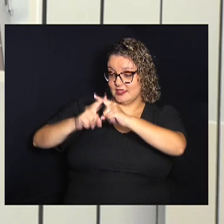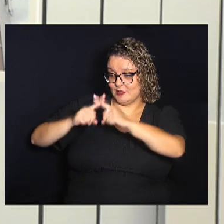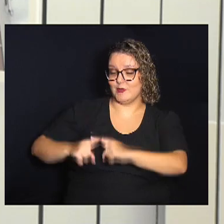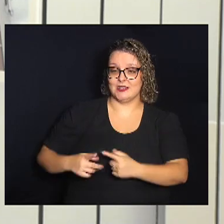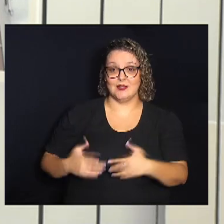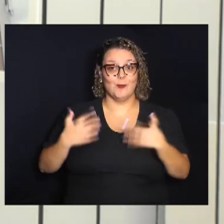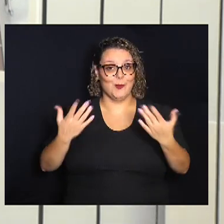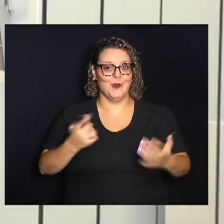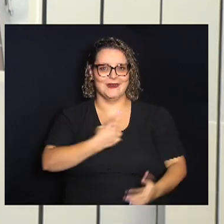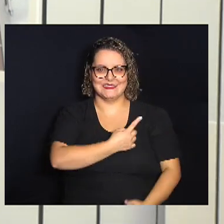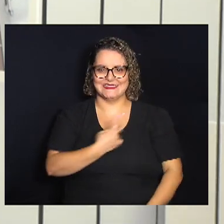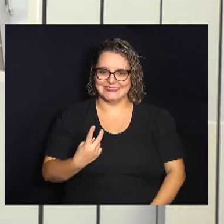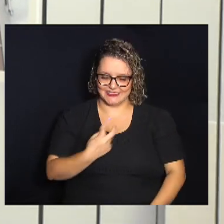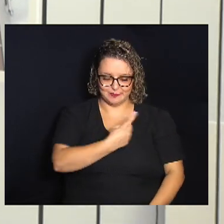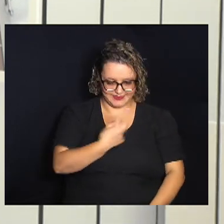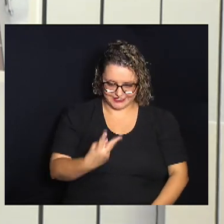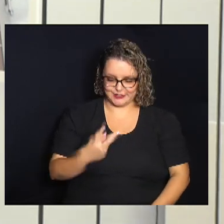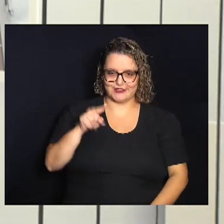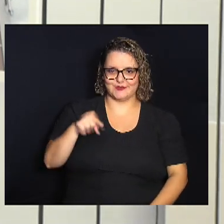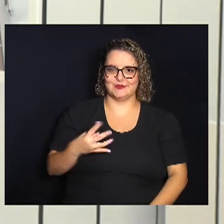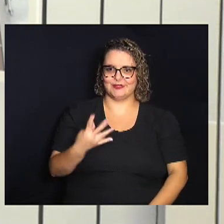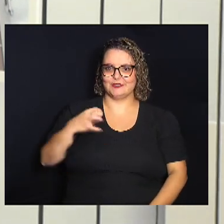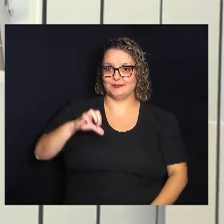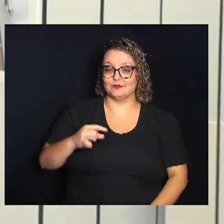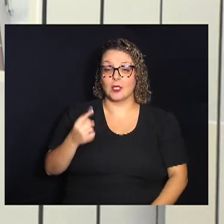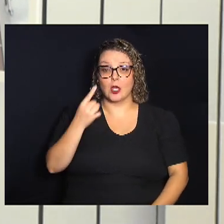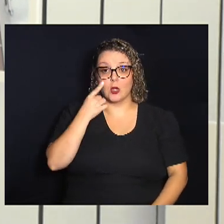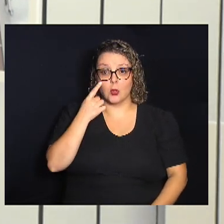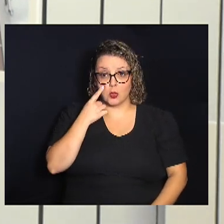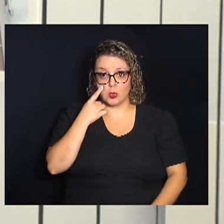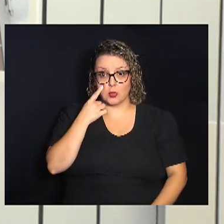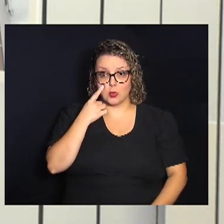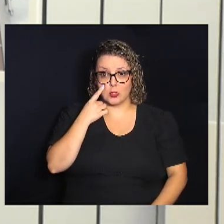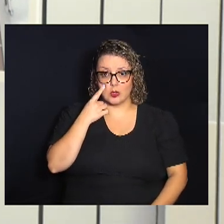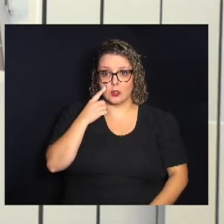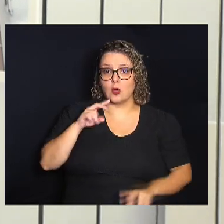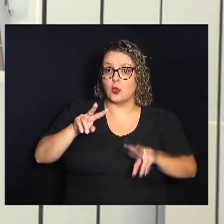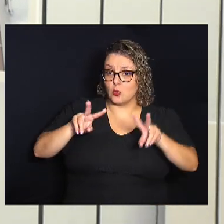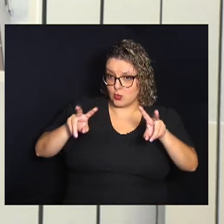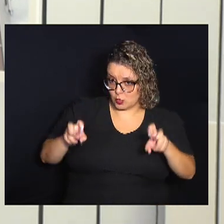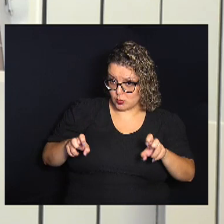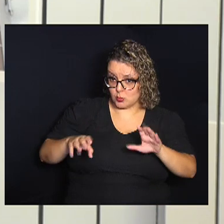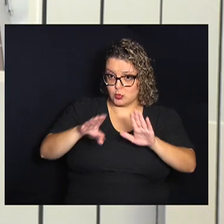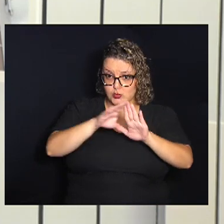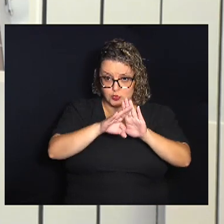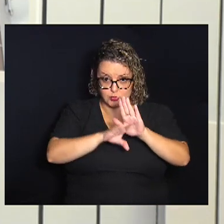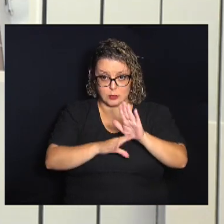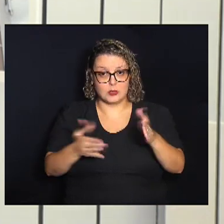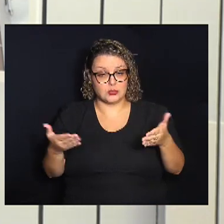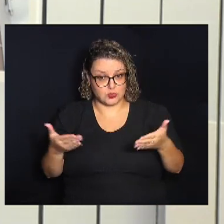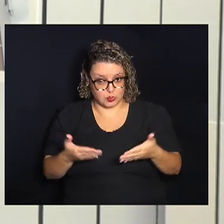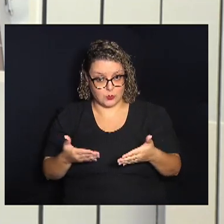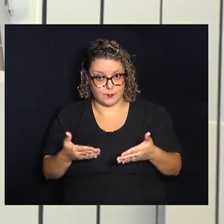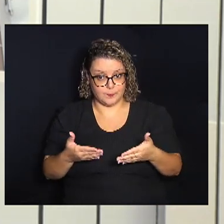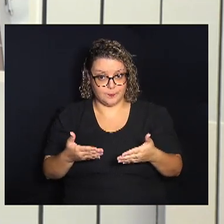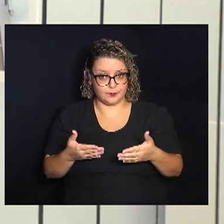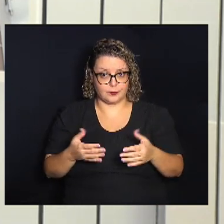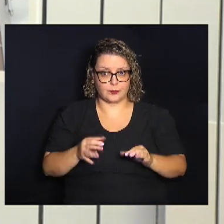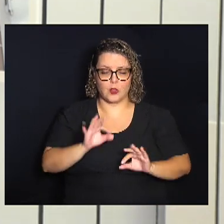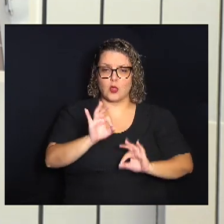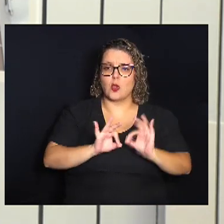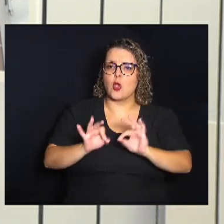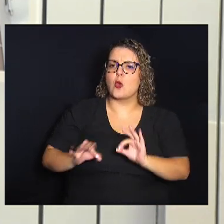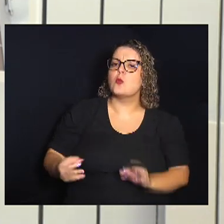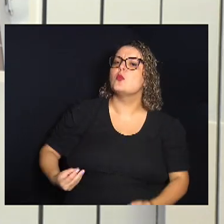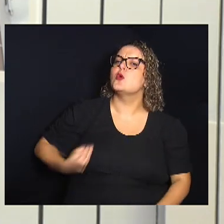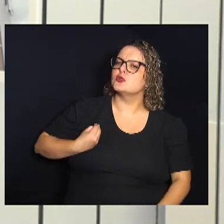Bom, meio-dia mais 49 minutos, olha só, o tema do nosso quadro de hoje é sobre um projeto de vida,